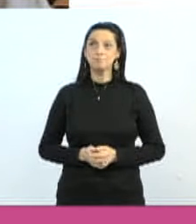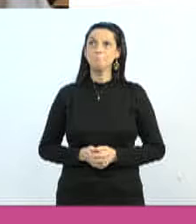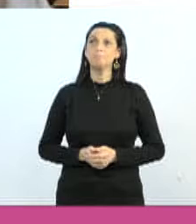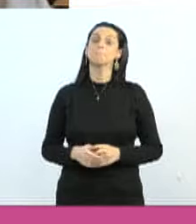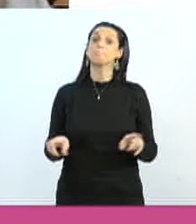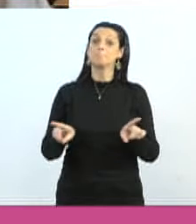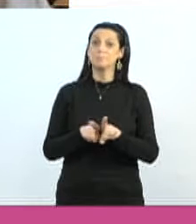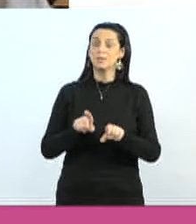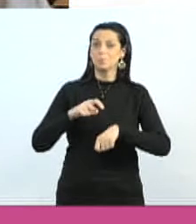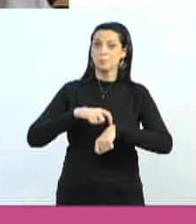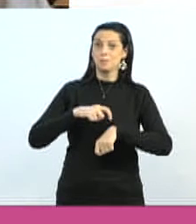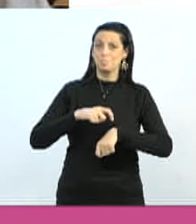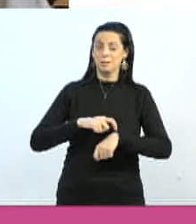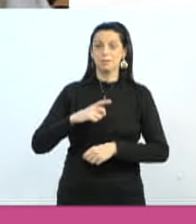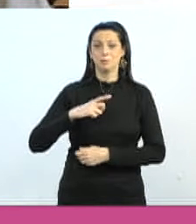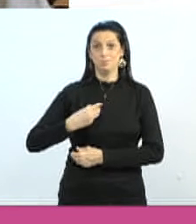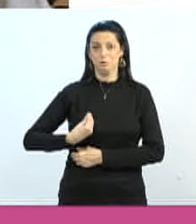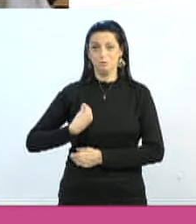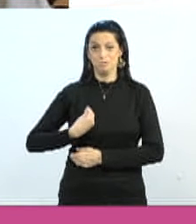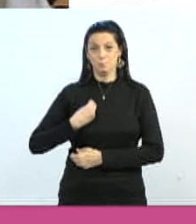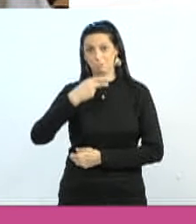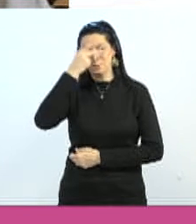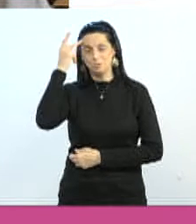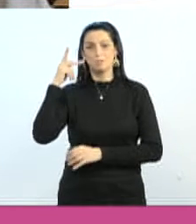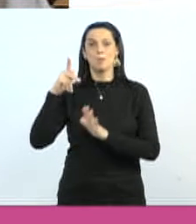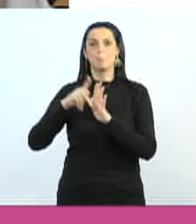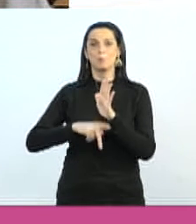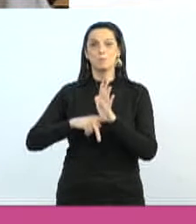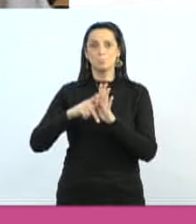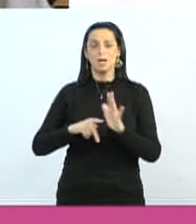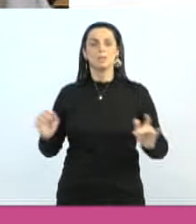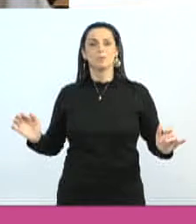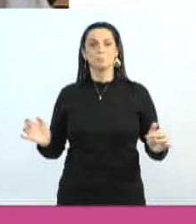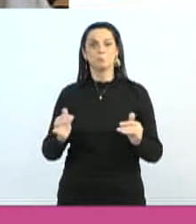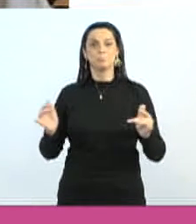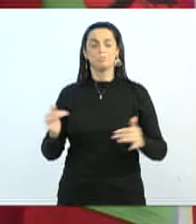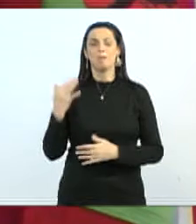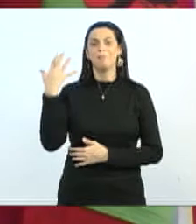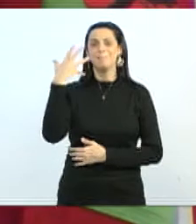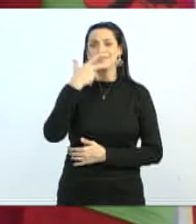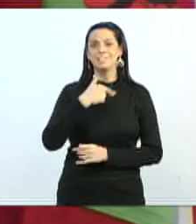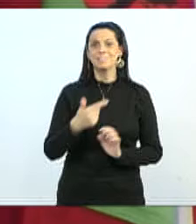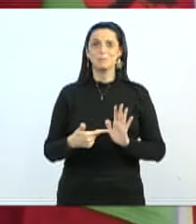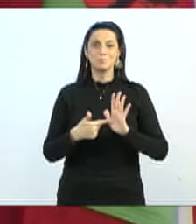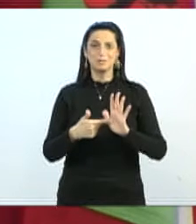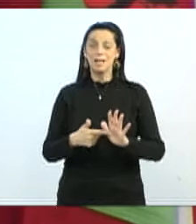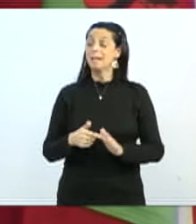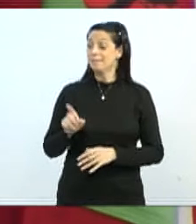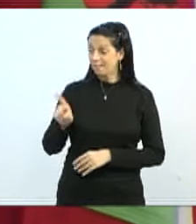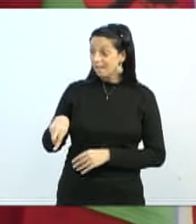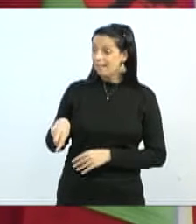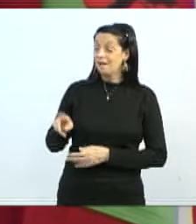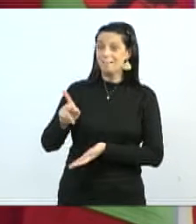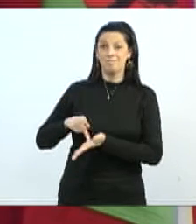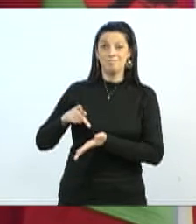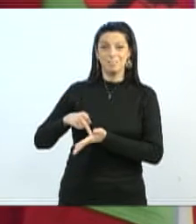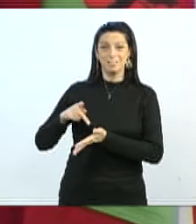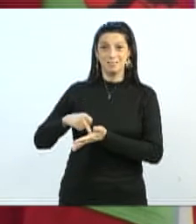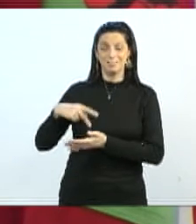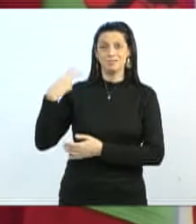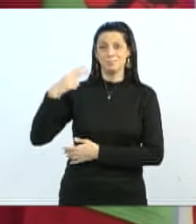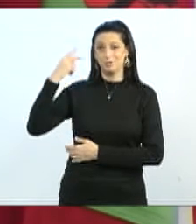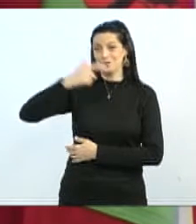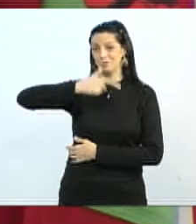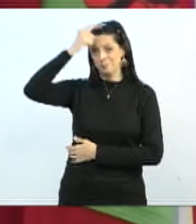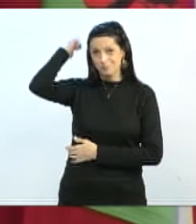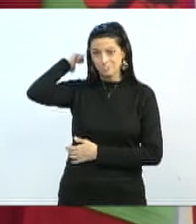com a apresentação dos alunos do projeto Fábrica de Gaiteiros, e foi muito lindo, inclusive, né, vereador Adriano? O nosso aluno